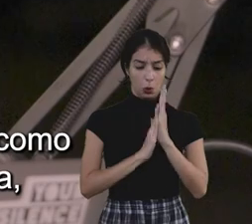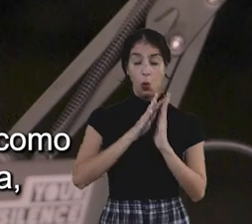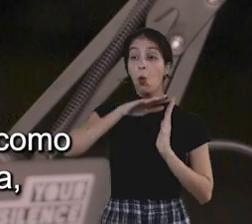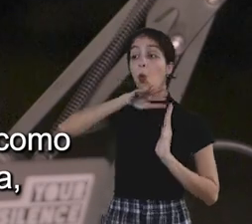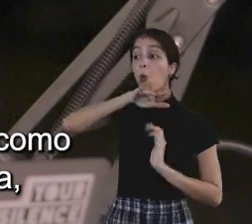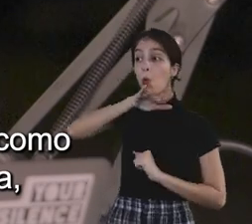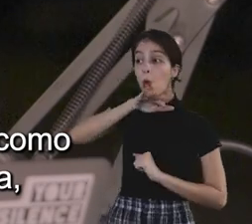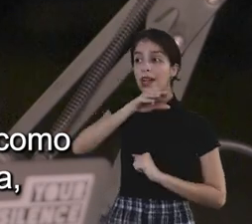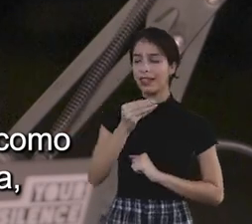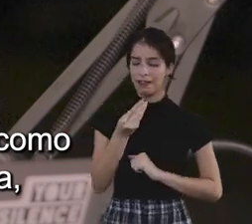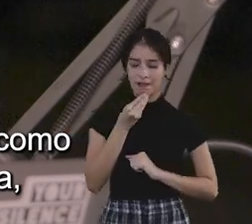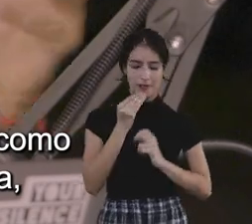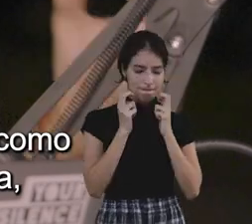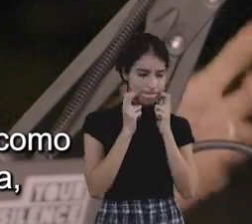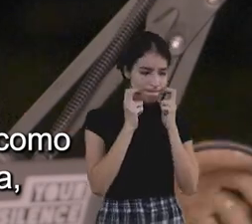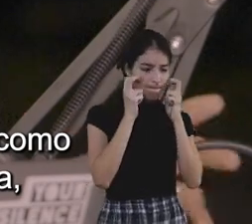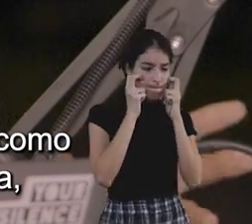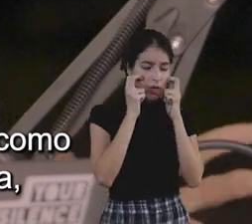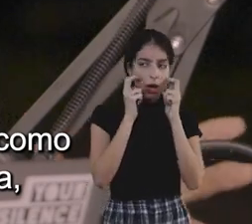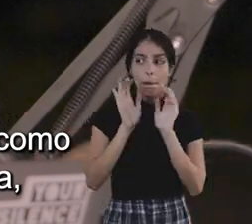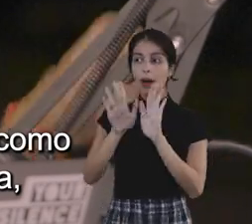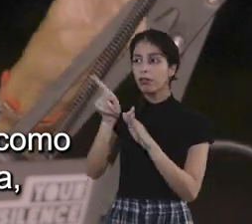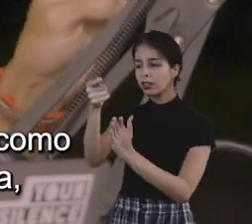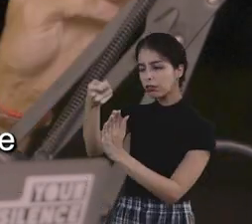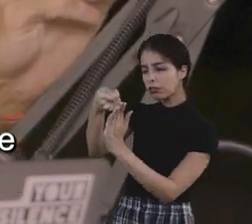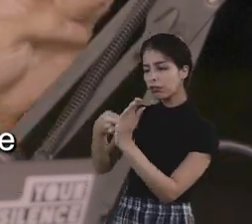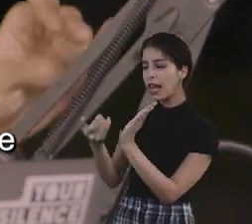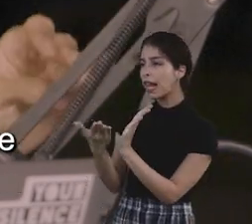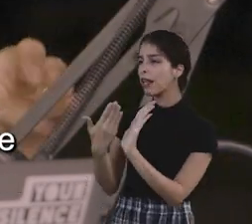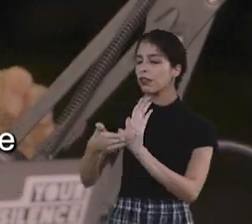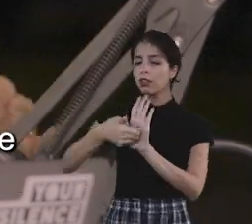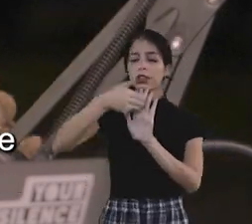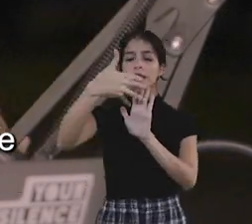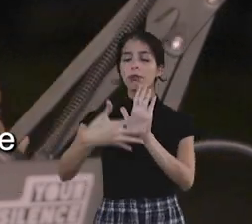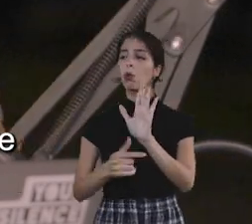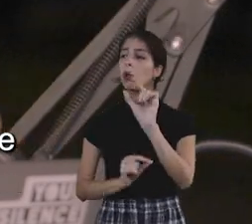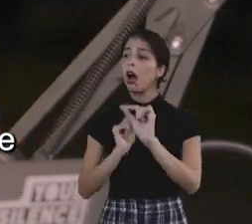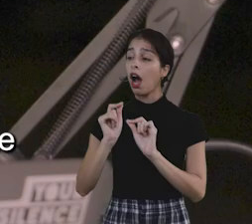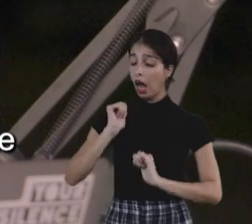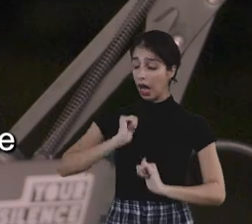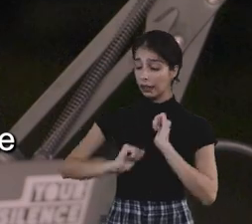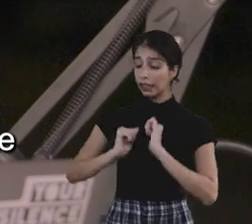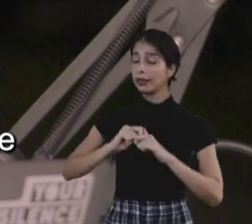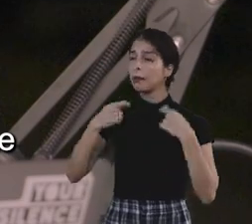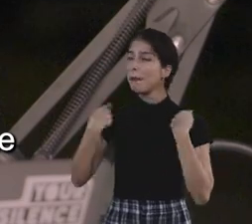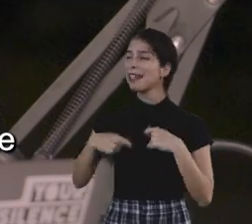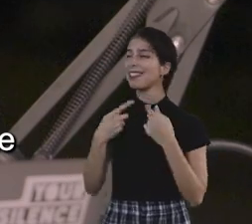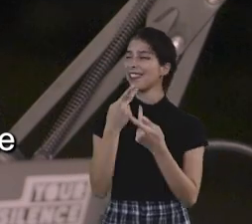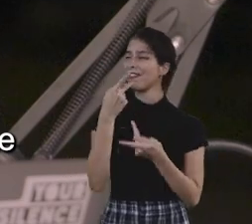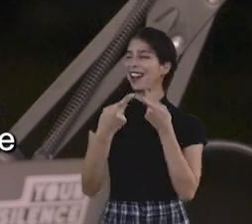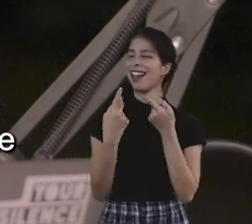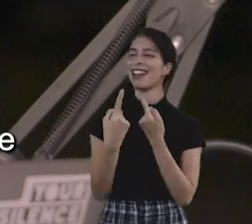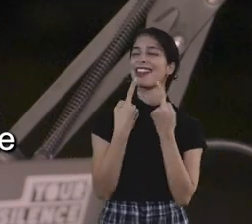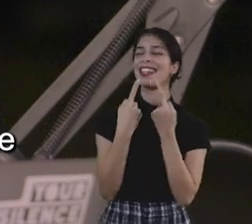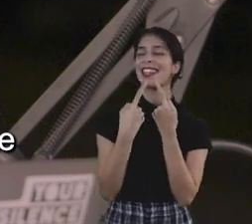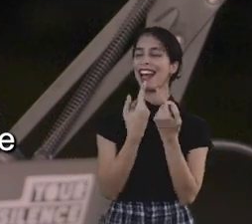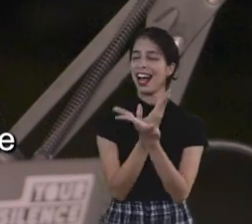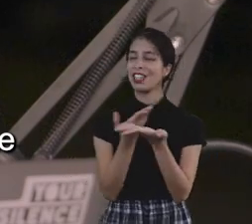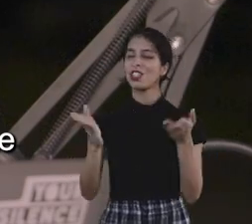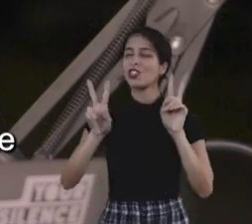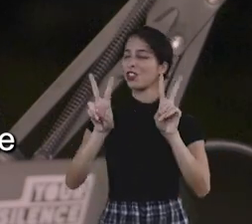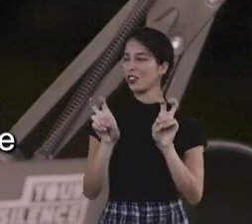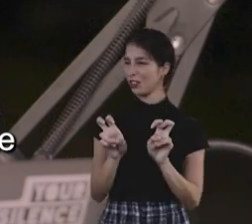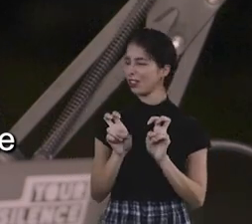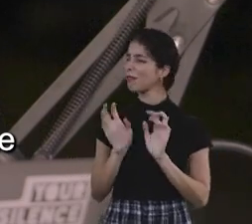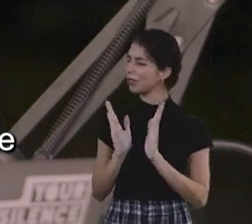tidda como algo ruim ao que a gente deveria ter vergonha você coloca coloca a ansiedade como algo que a gente precisa falar sobre